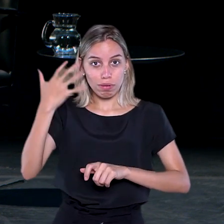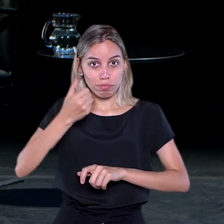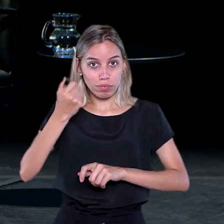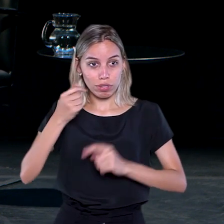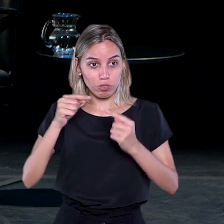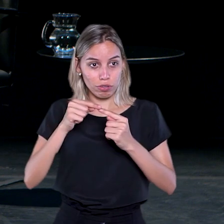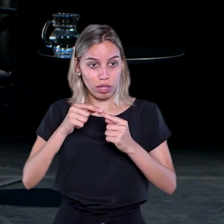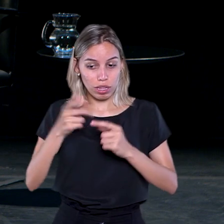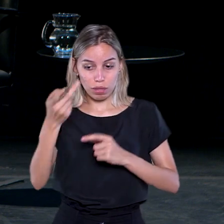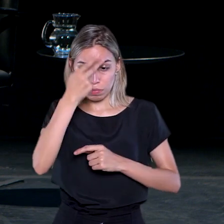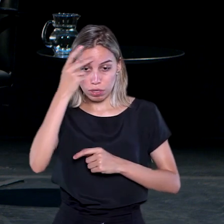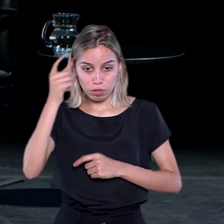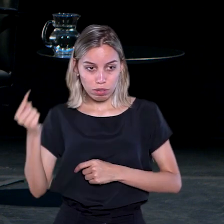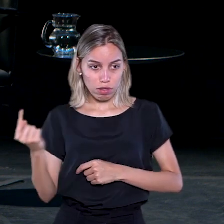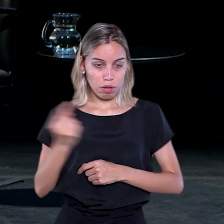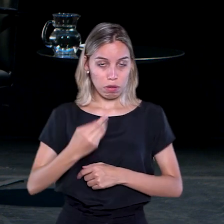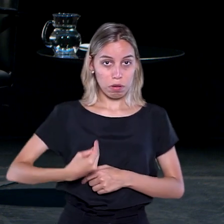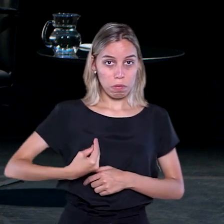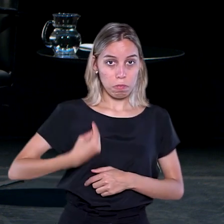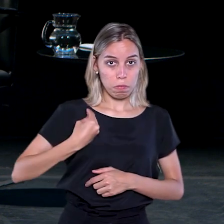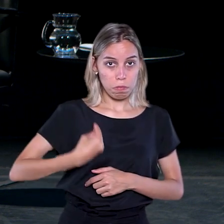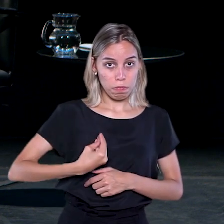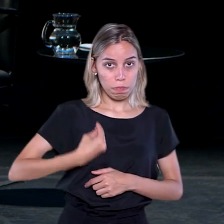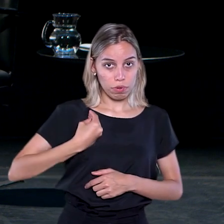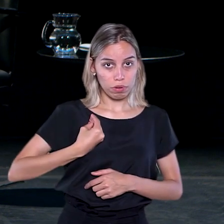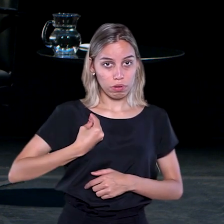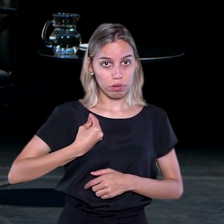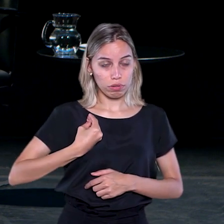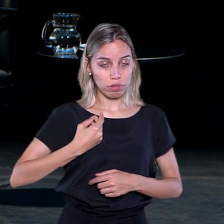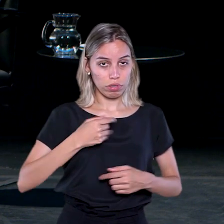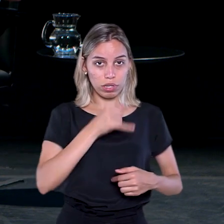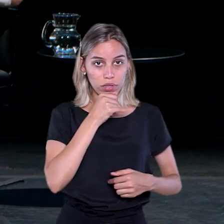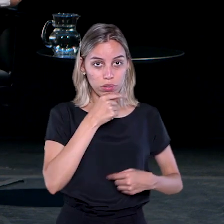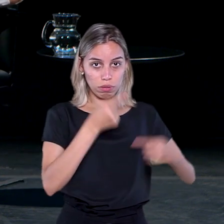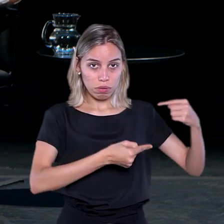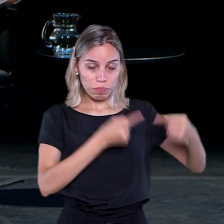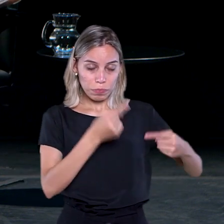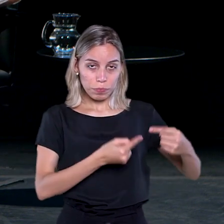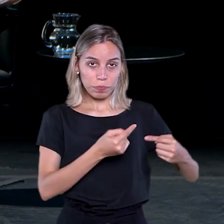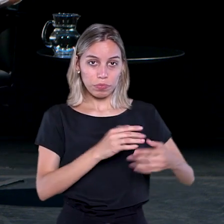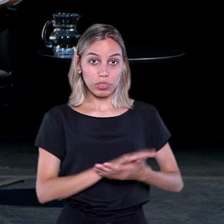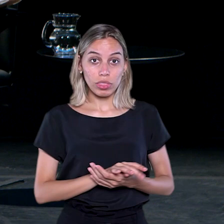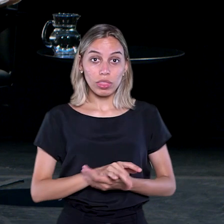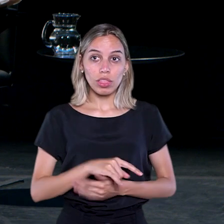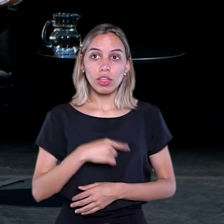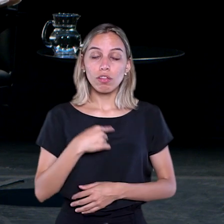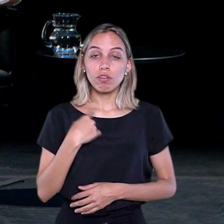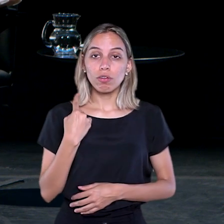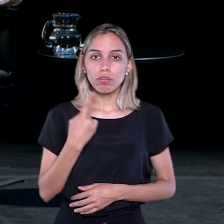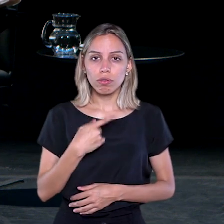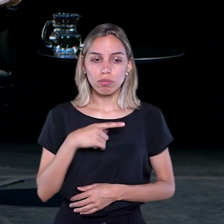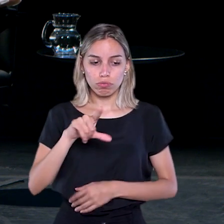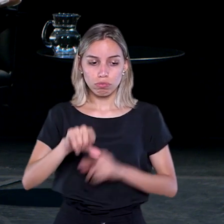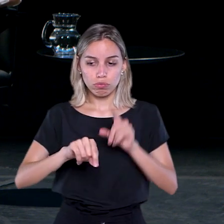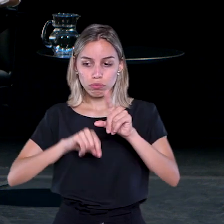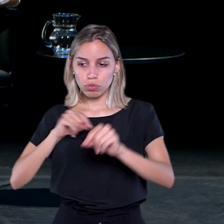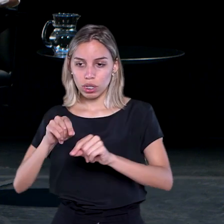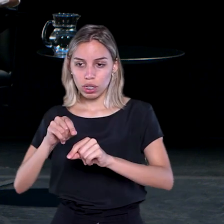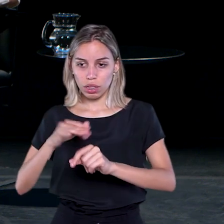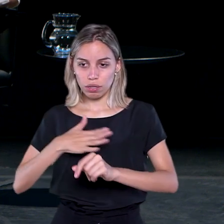A gente tem dados. As pessoas não querem se informar, né? Aí eu digo que esse negacionismo,